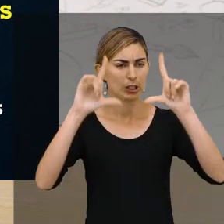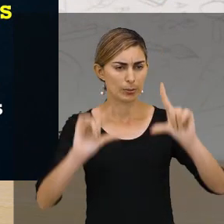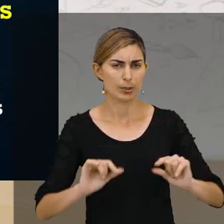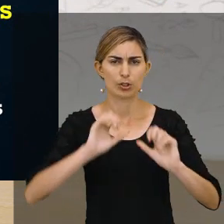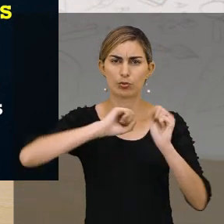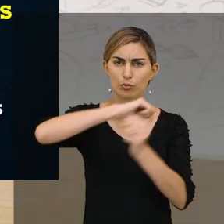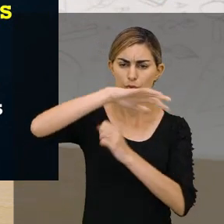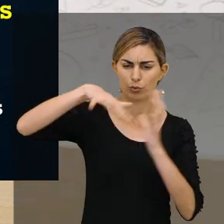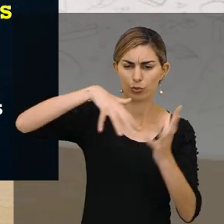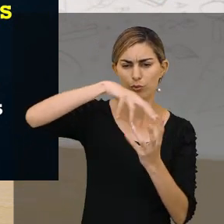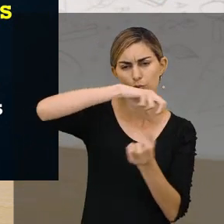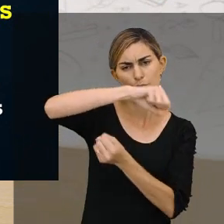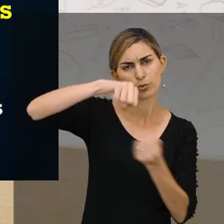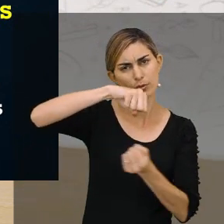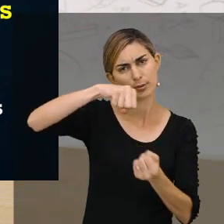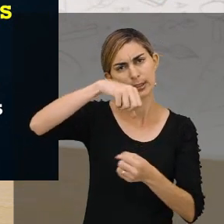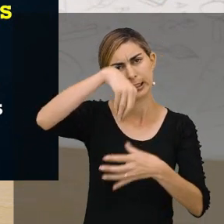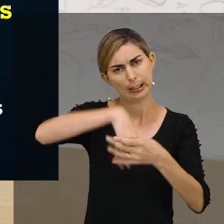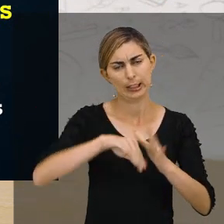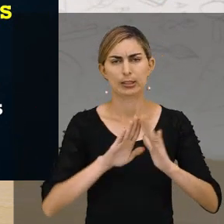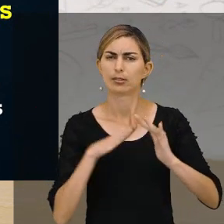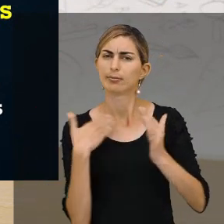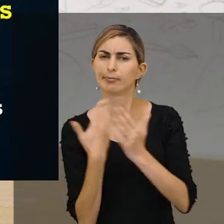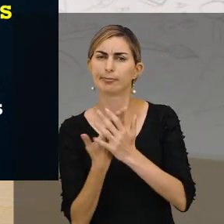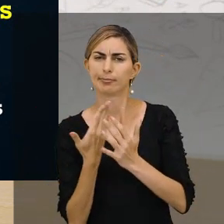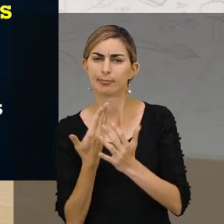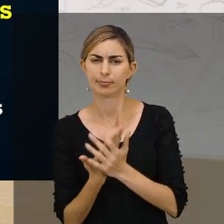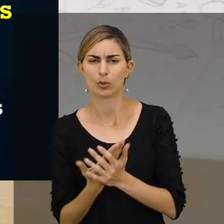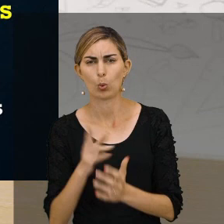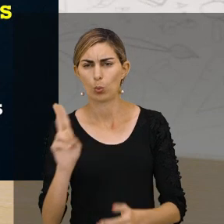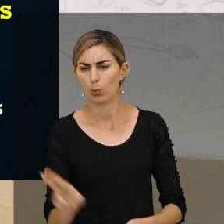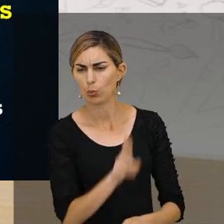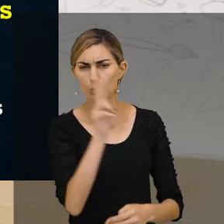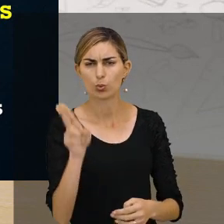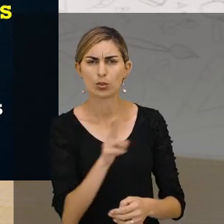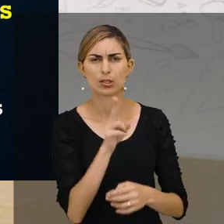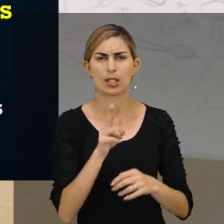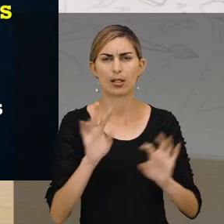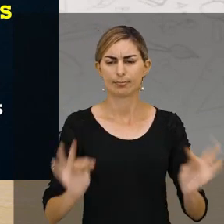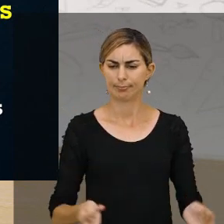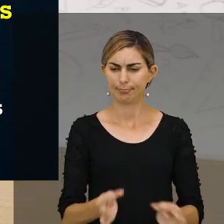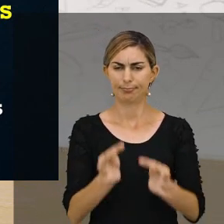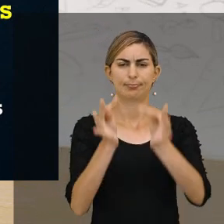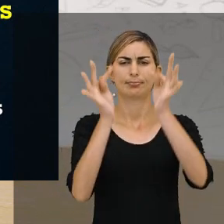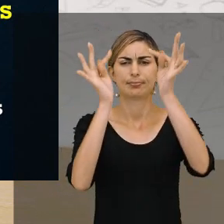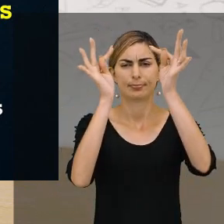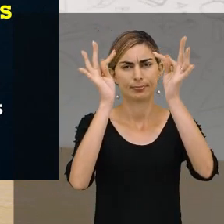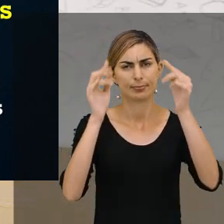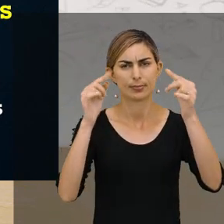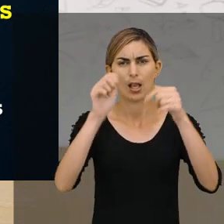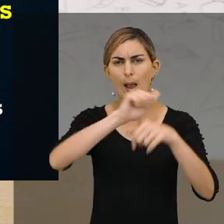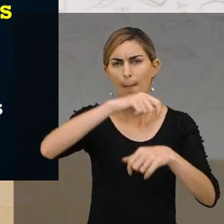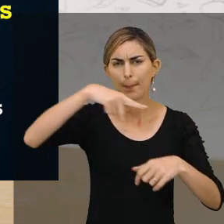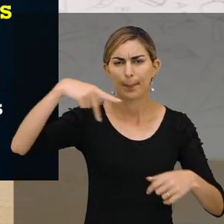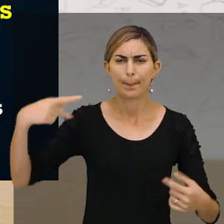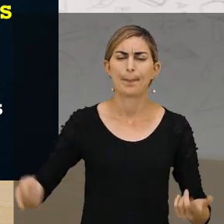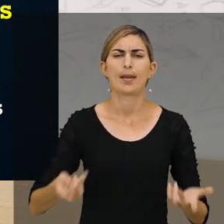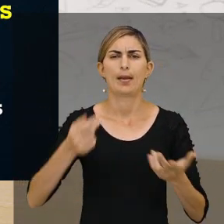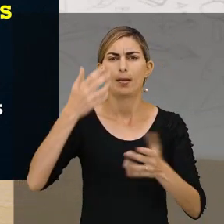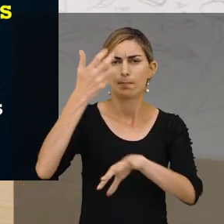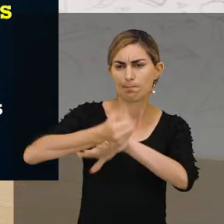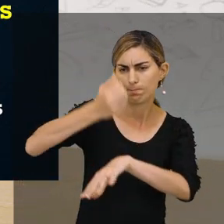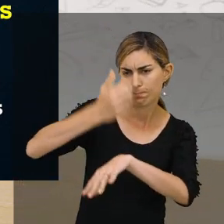à sustentabilidade dentro da escola. Então, utilizando recursos tecnológicos, aplicativos